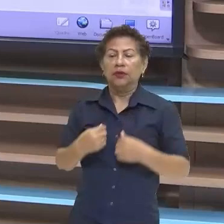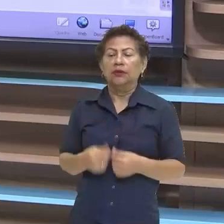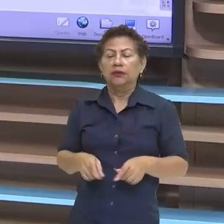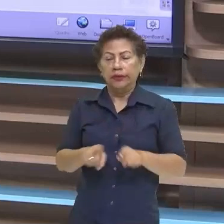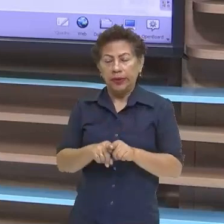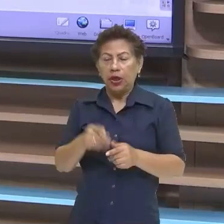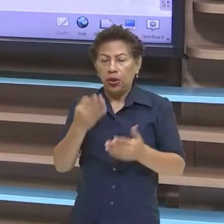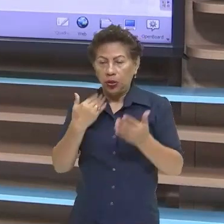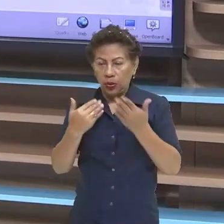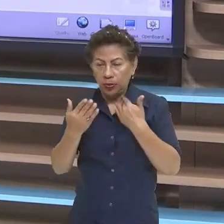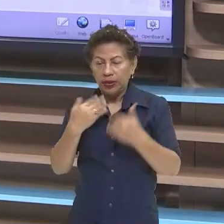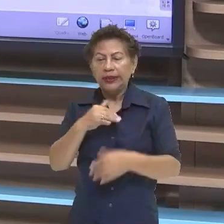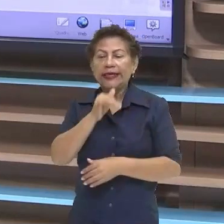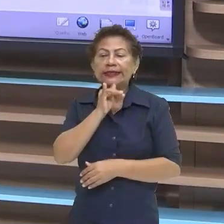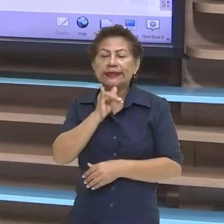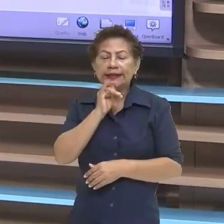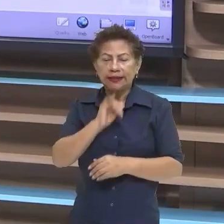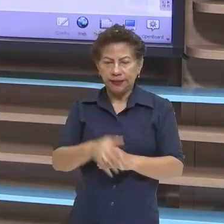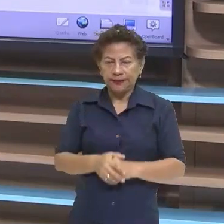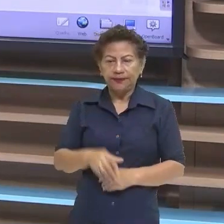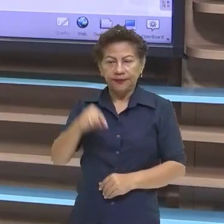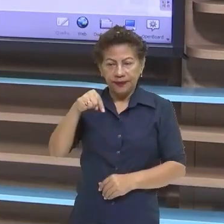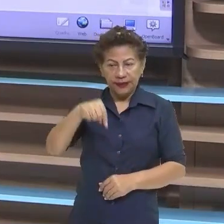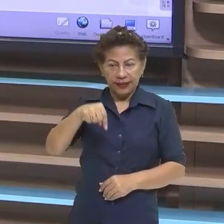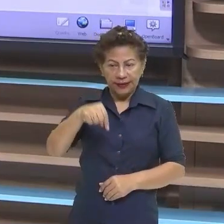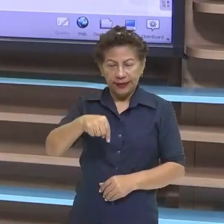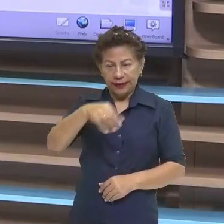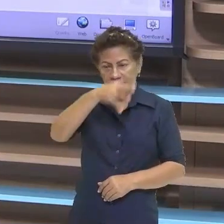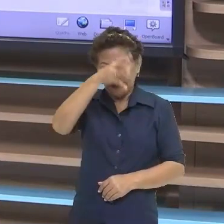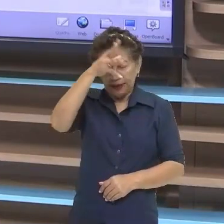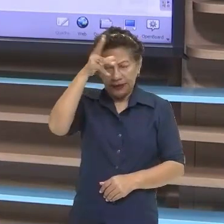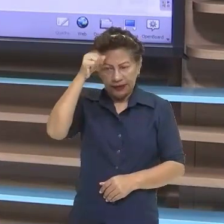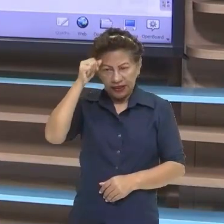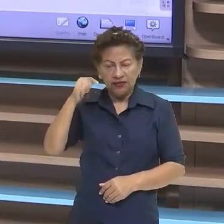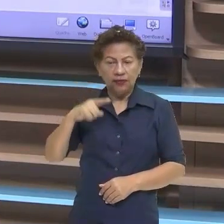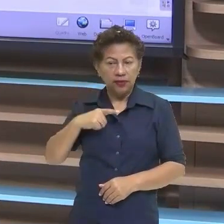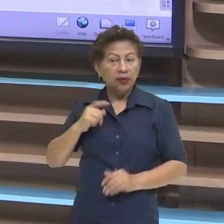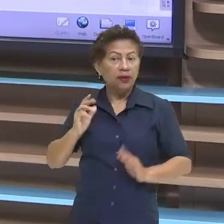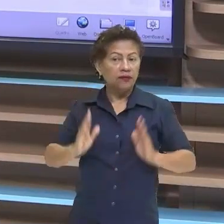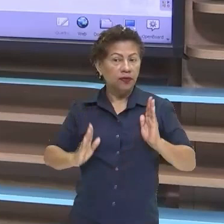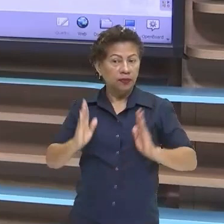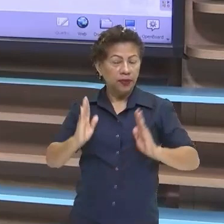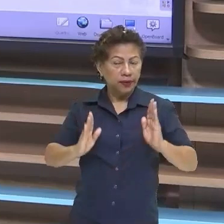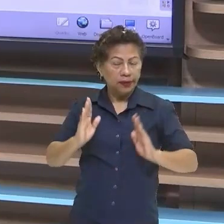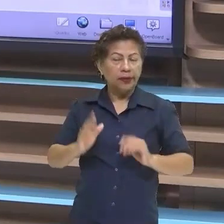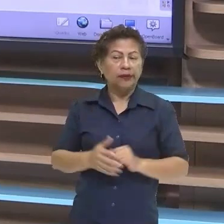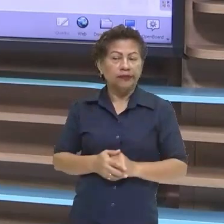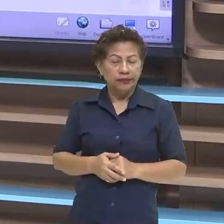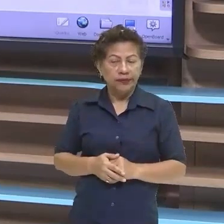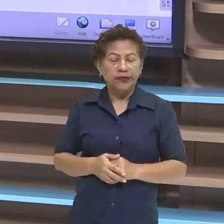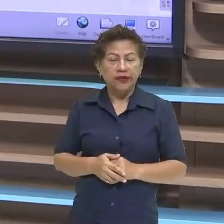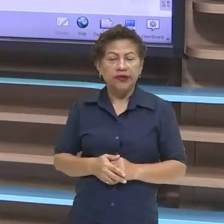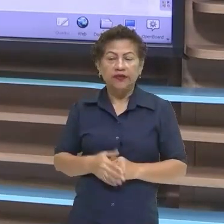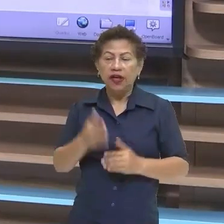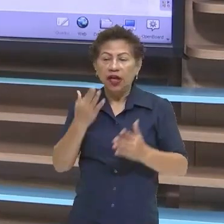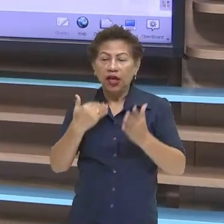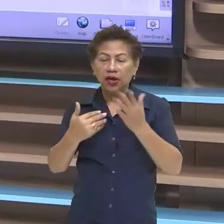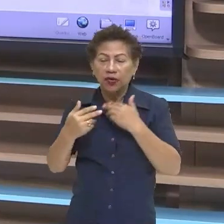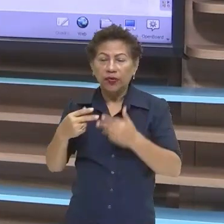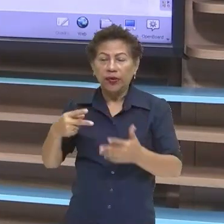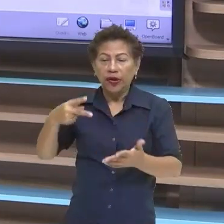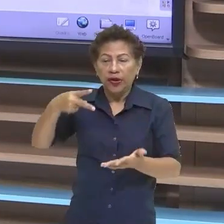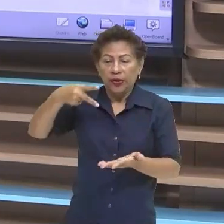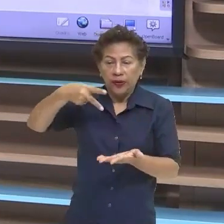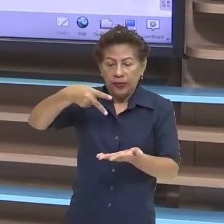Alimentos, por exemplo, aqui em Manaus teve uma época que chegou a culinária japonesa, né? Todo